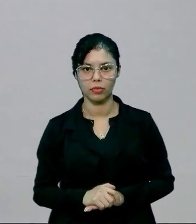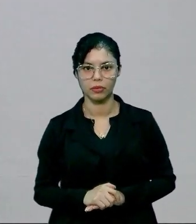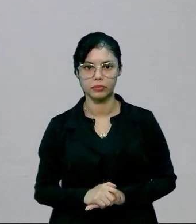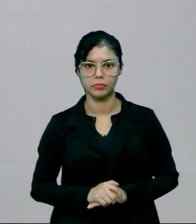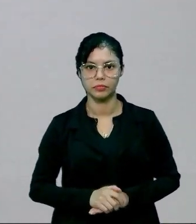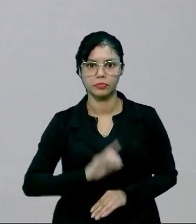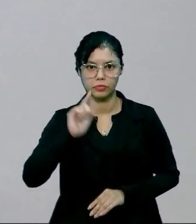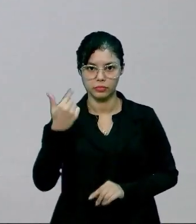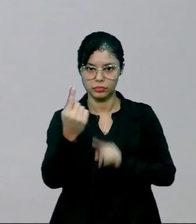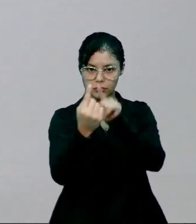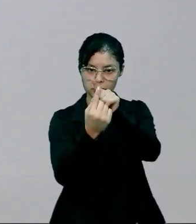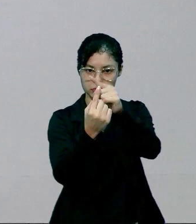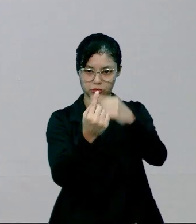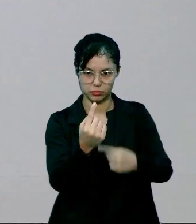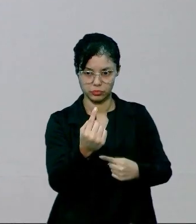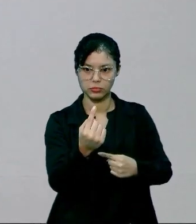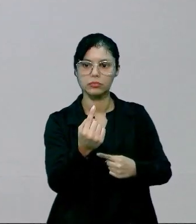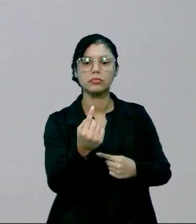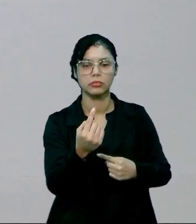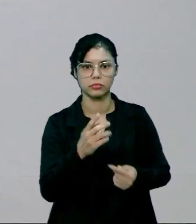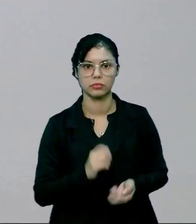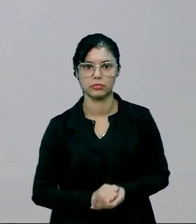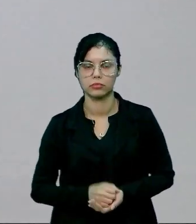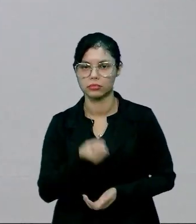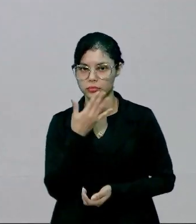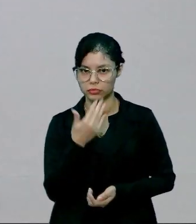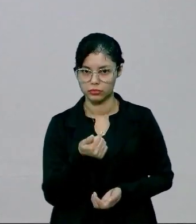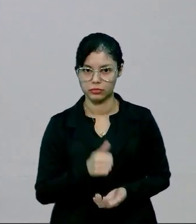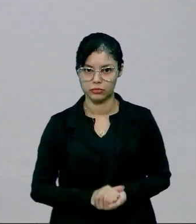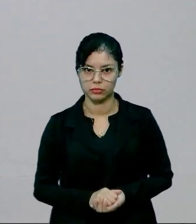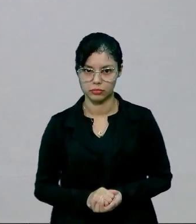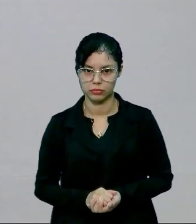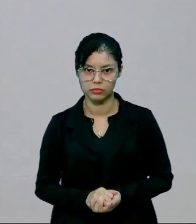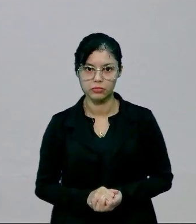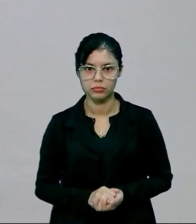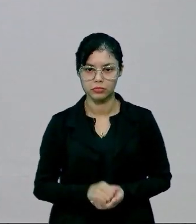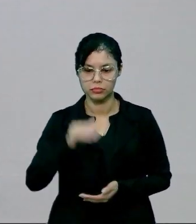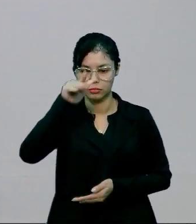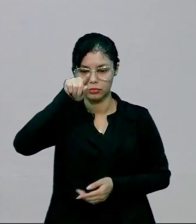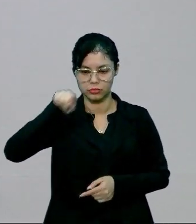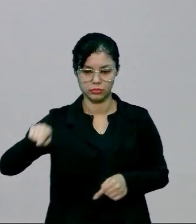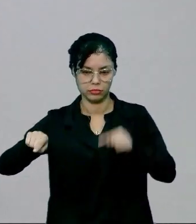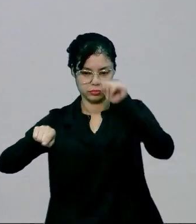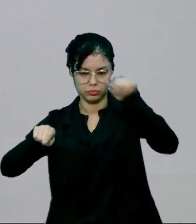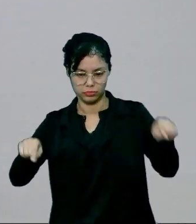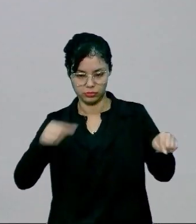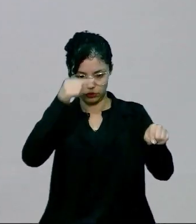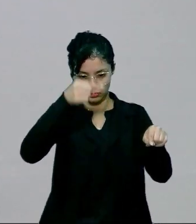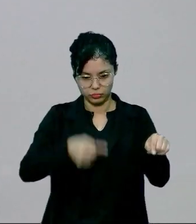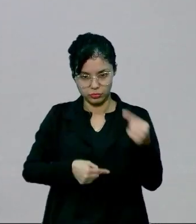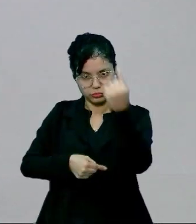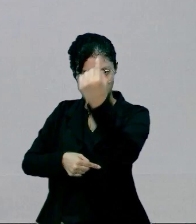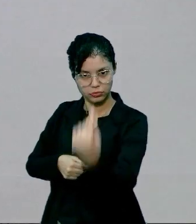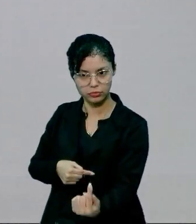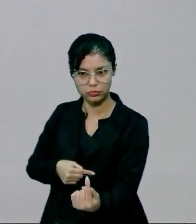e depois o corte aqui atrás, tudo bem? Então, cada um, quando eu estou falando dos cortes, vai